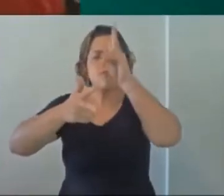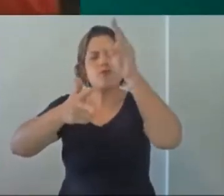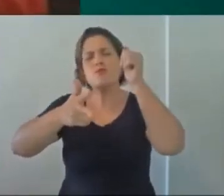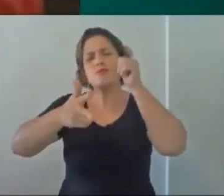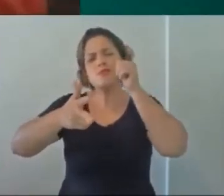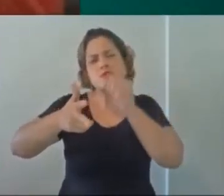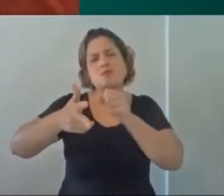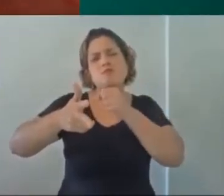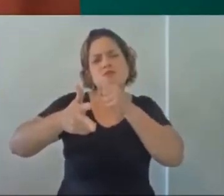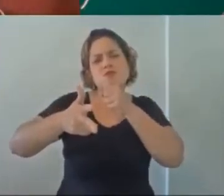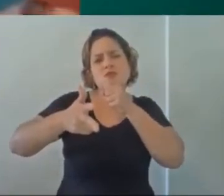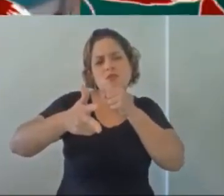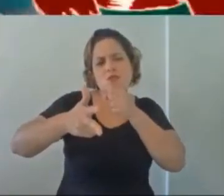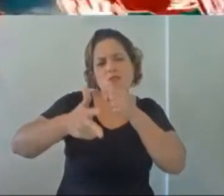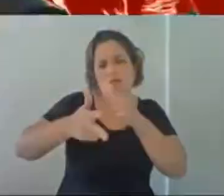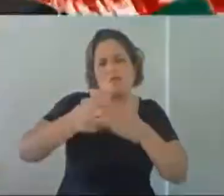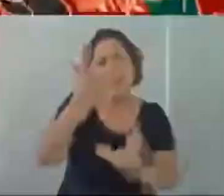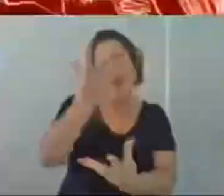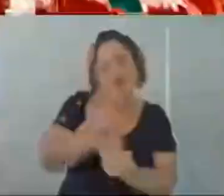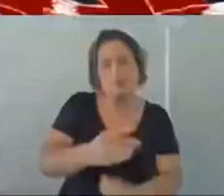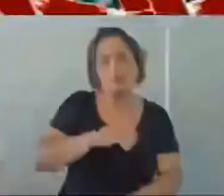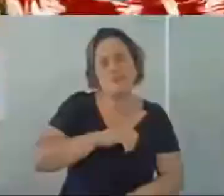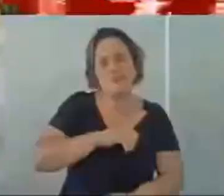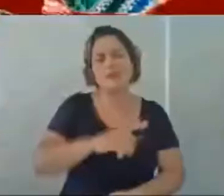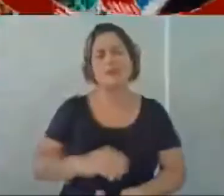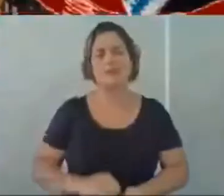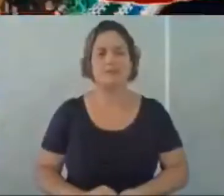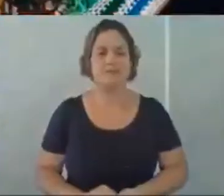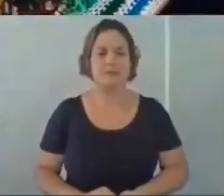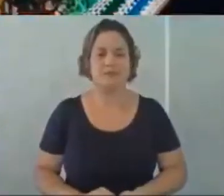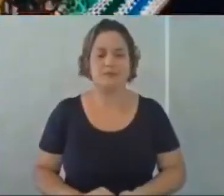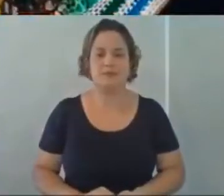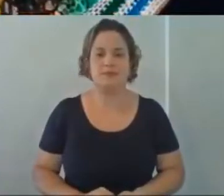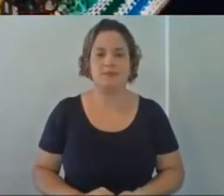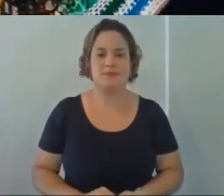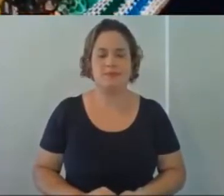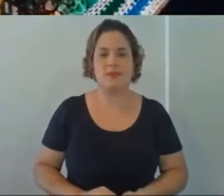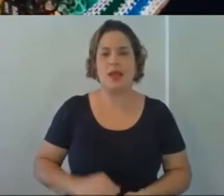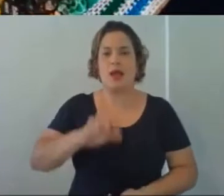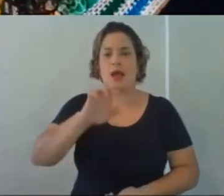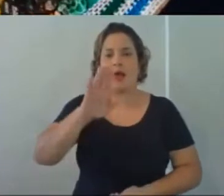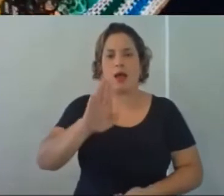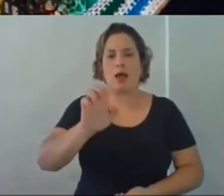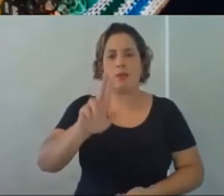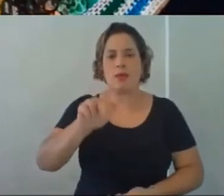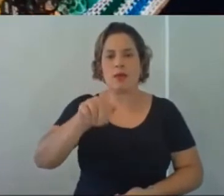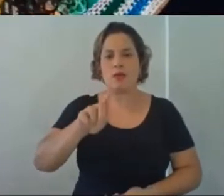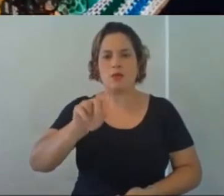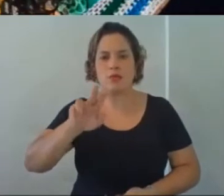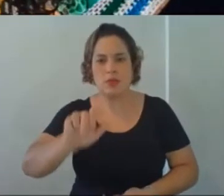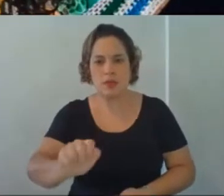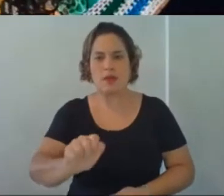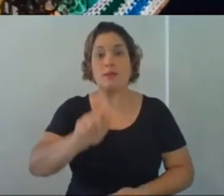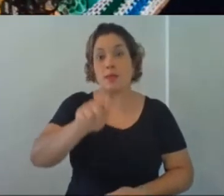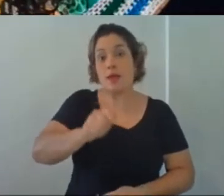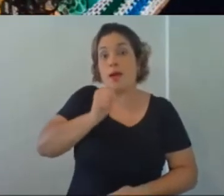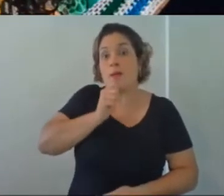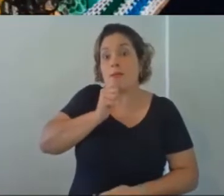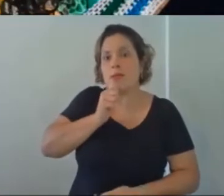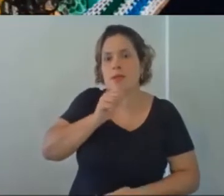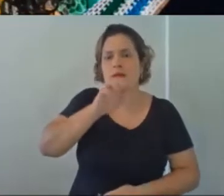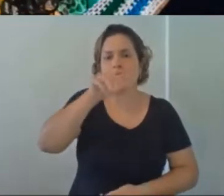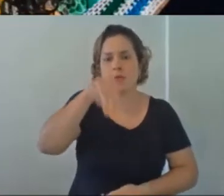a força que uma vovó artista pode trazer. A Bernaldina José Pedro, a Meriná, que